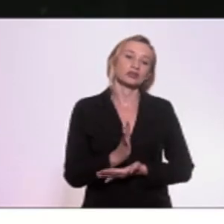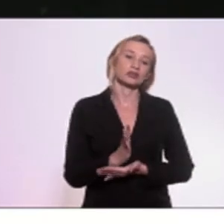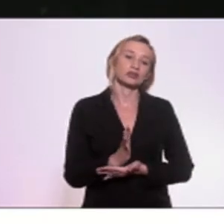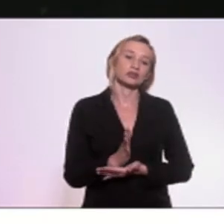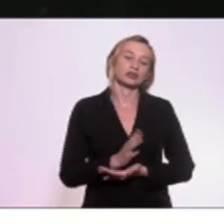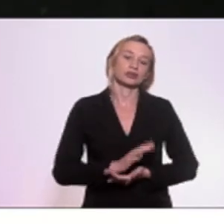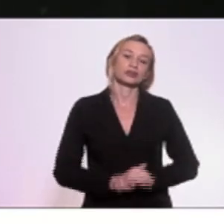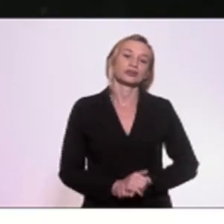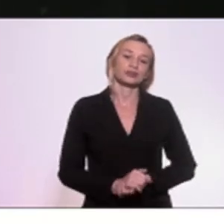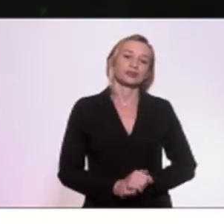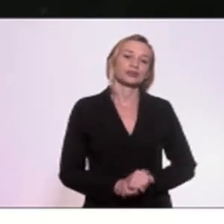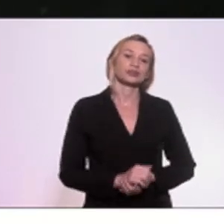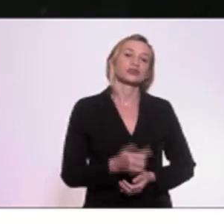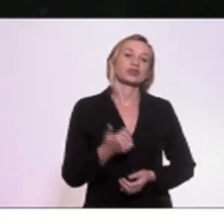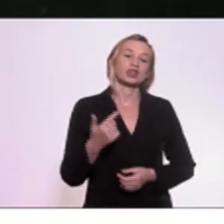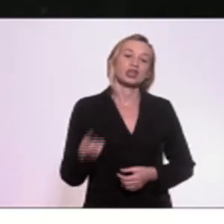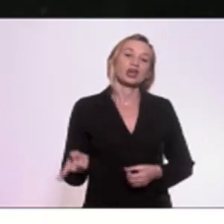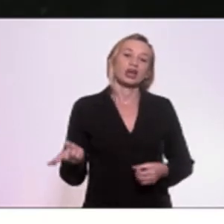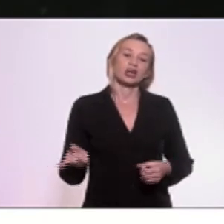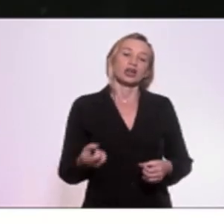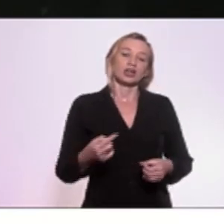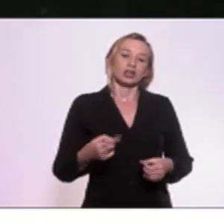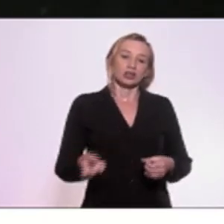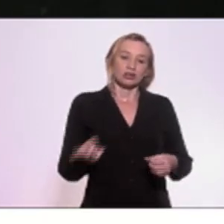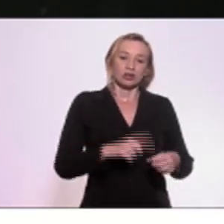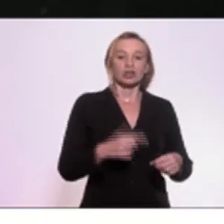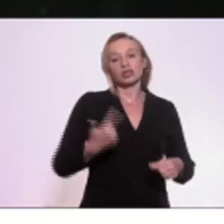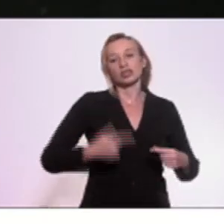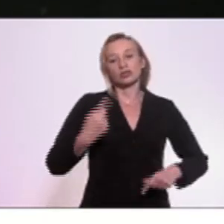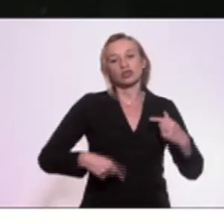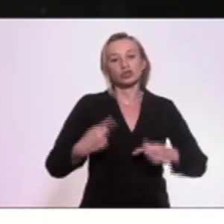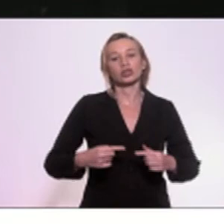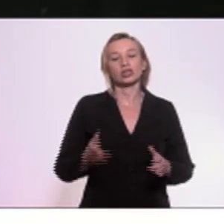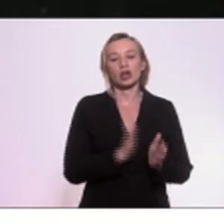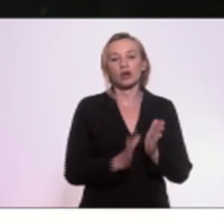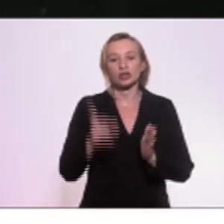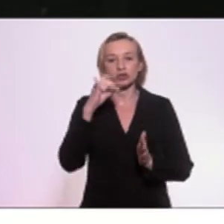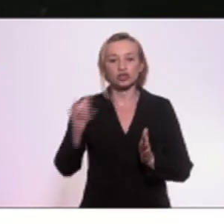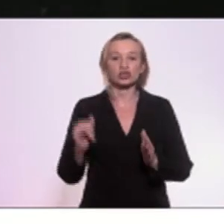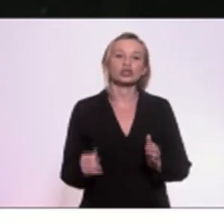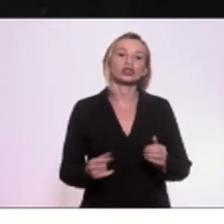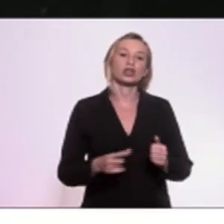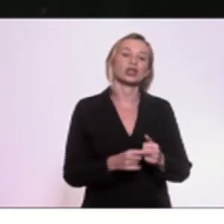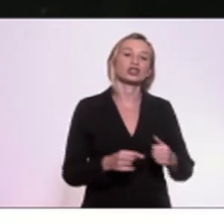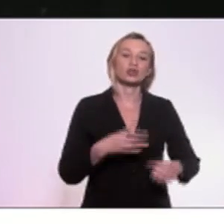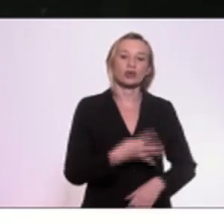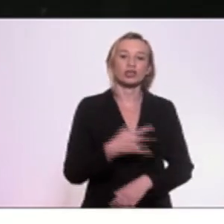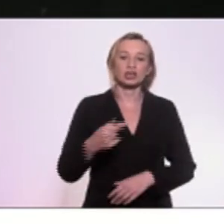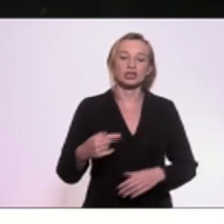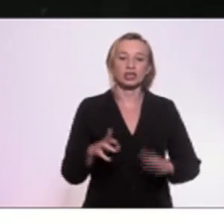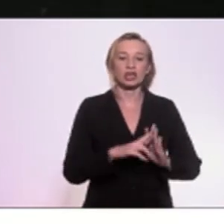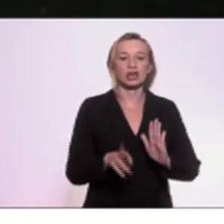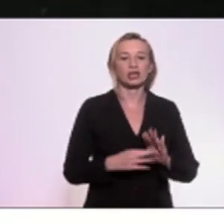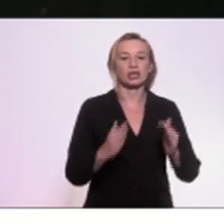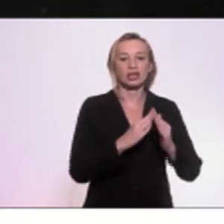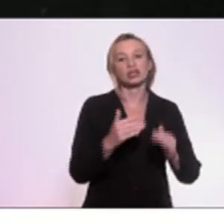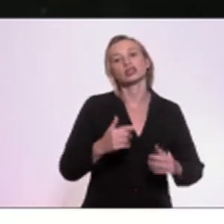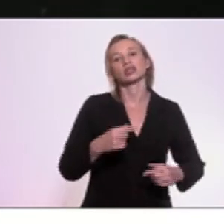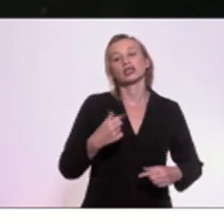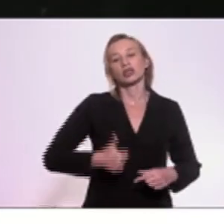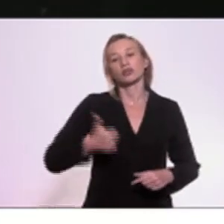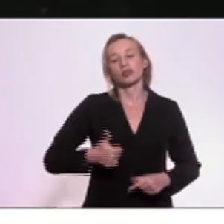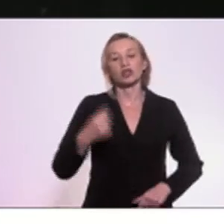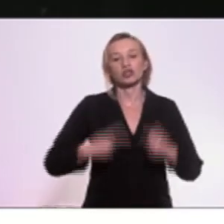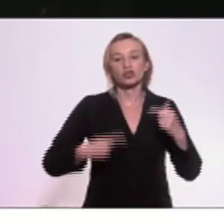aprovado. Vai a redação do vencido para a segunda discussão. Incluído na ordem do dia, de acordo com o parágrafo 1º do artigo 47 do Regimento Interno, em tramitação ordinária, em